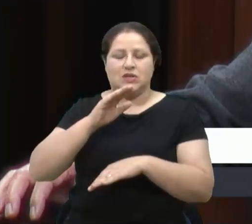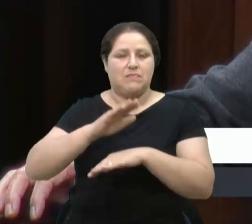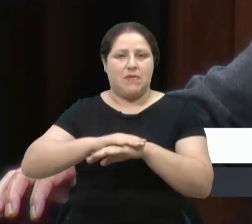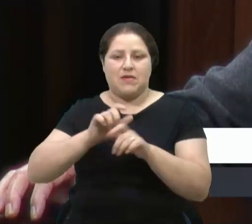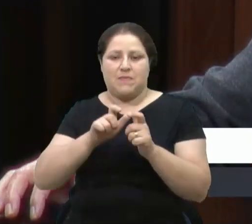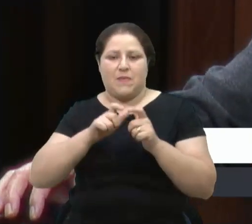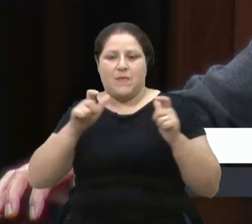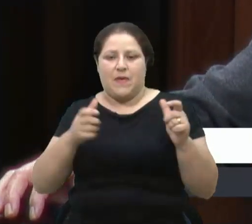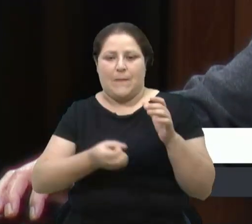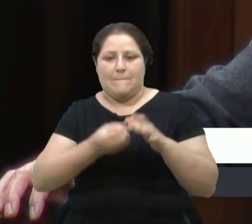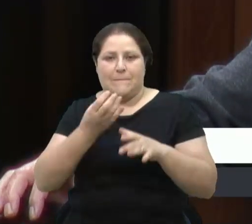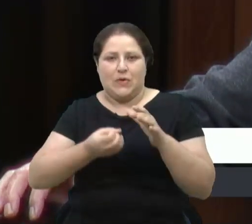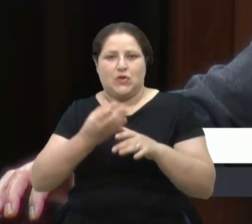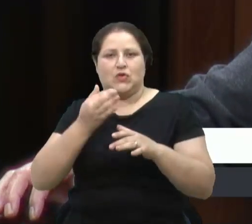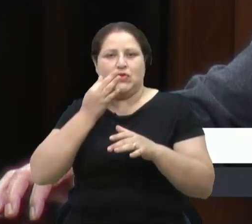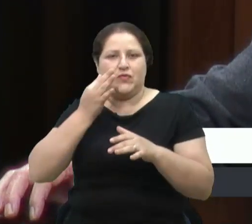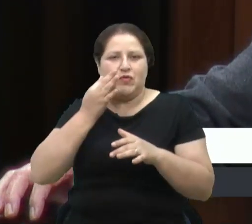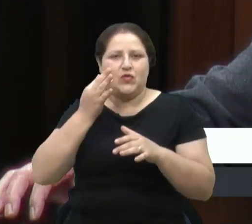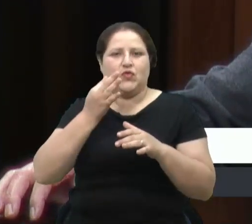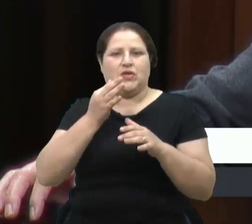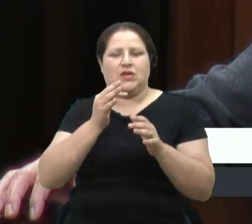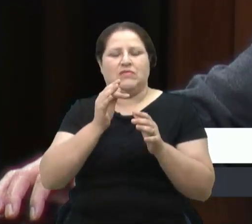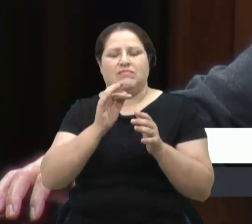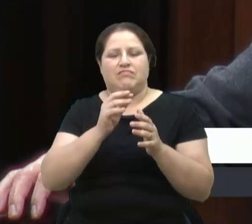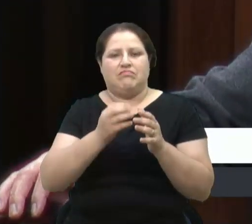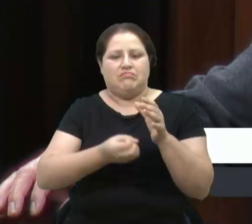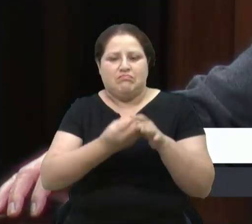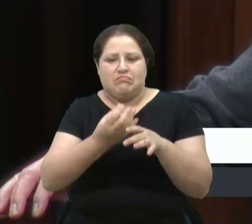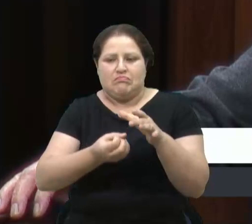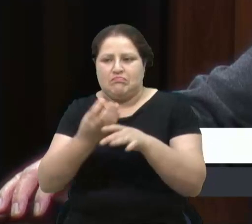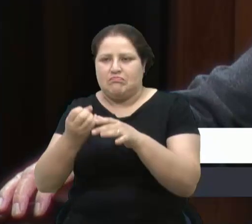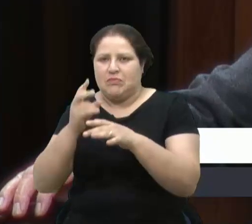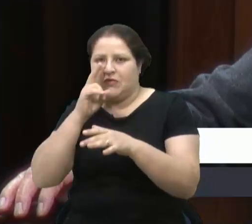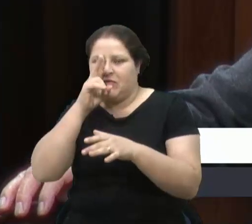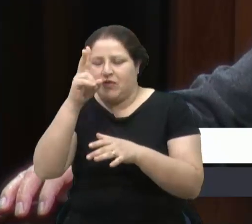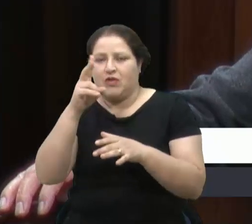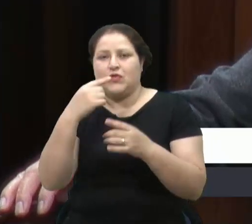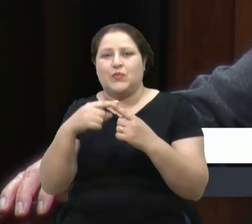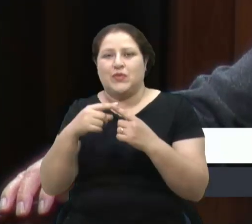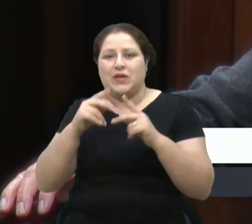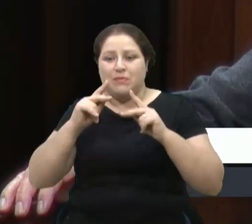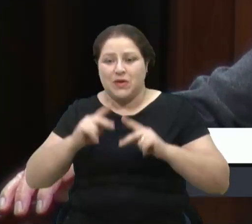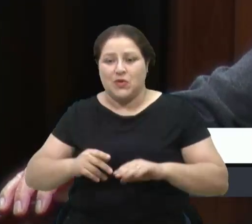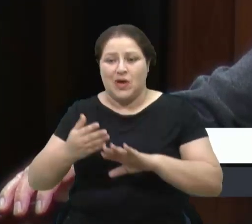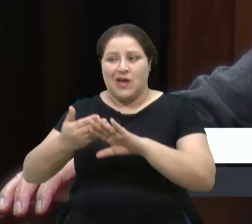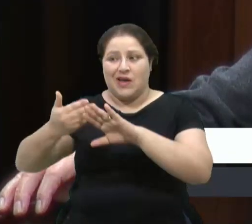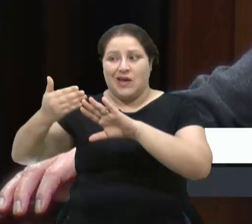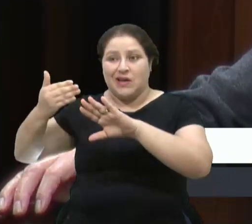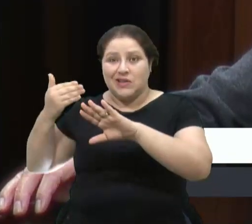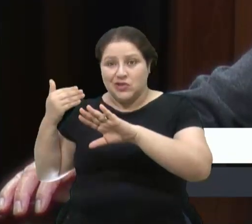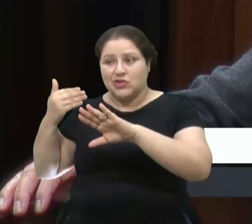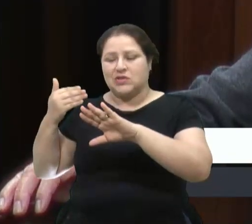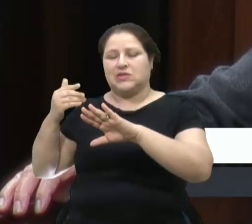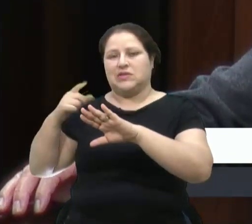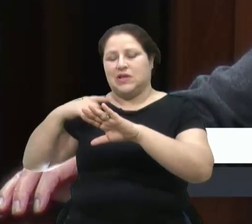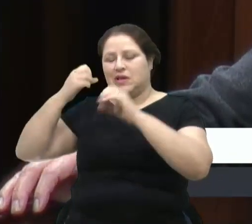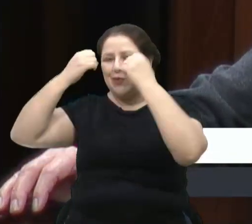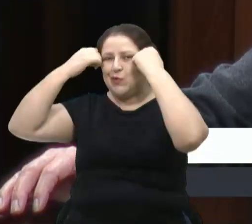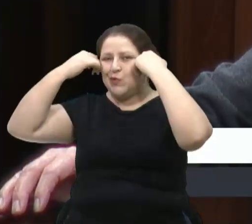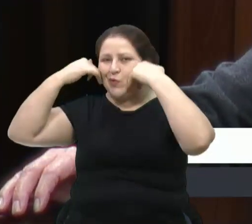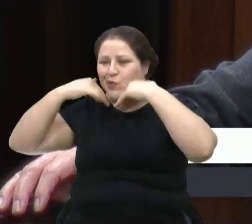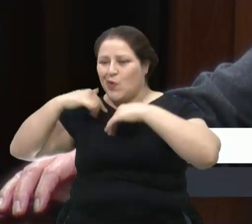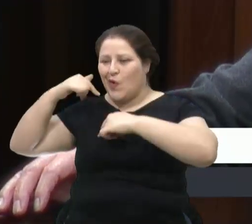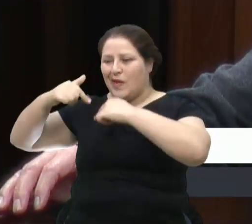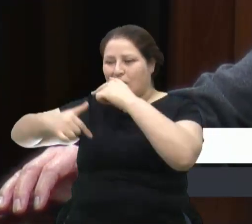tem muito do suor das Lágrimas de muitas pessoas que antecederam vocês então respeitem isso